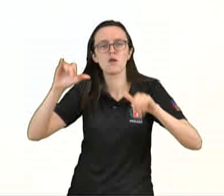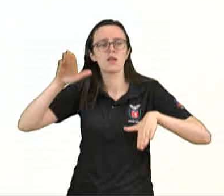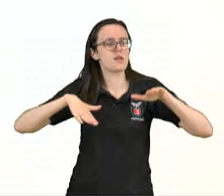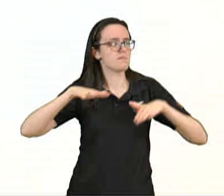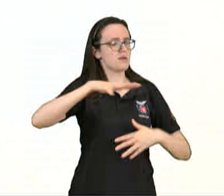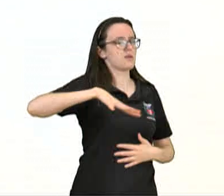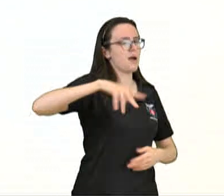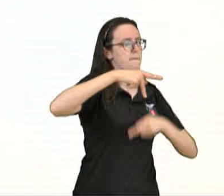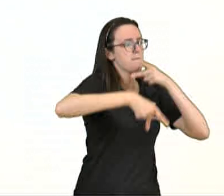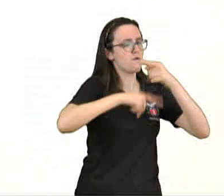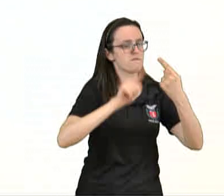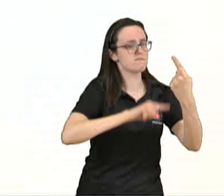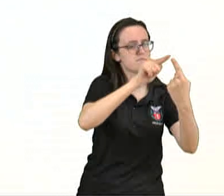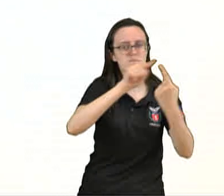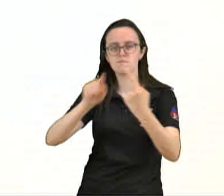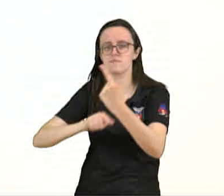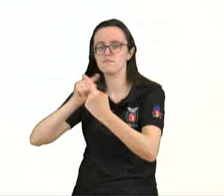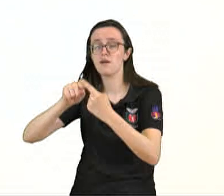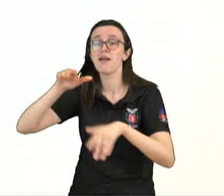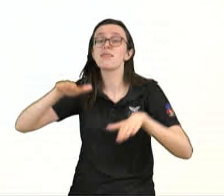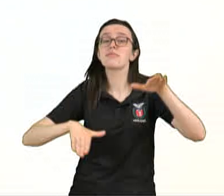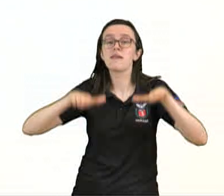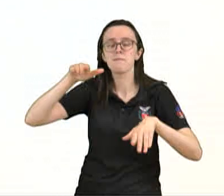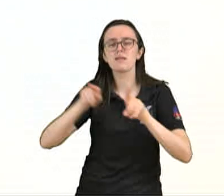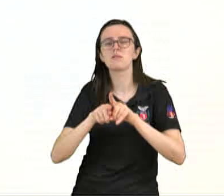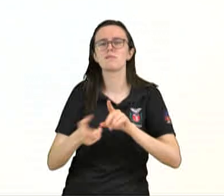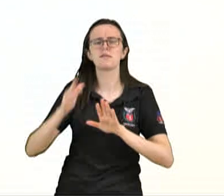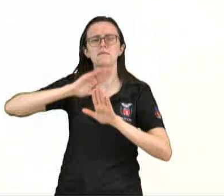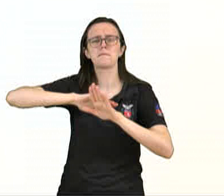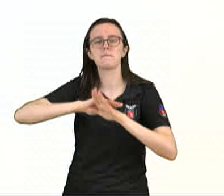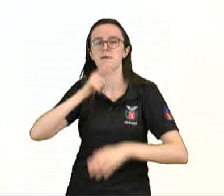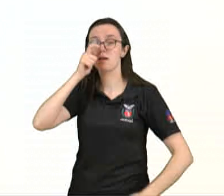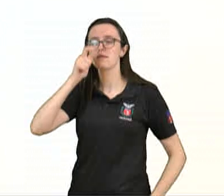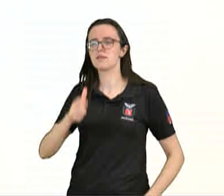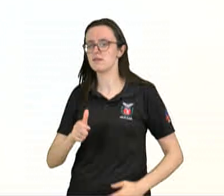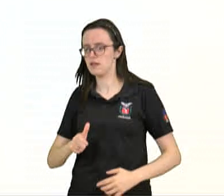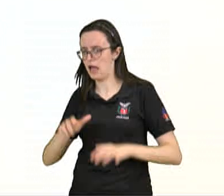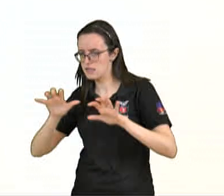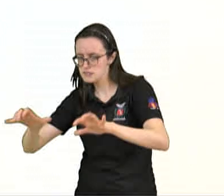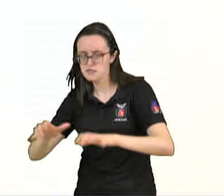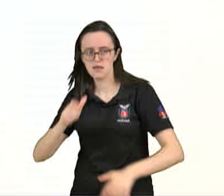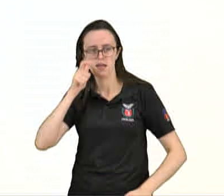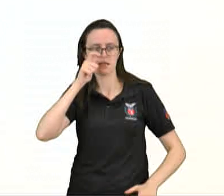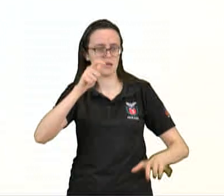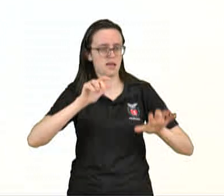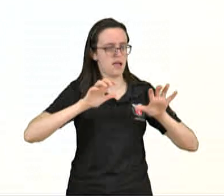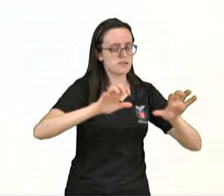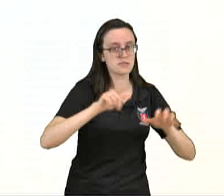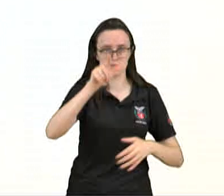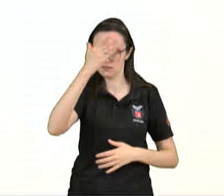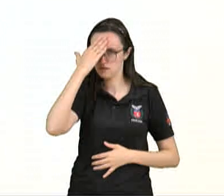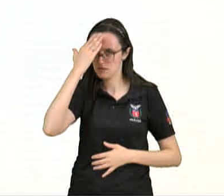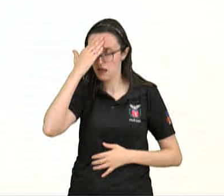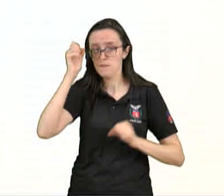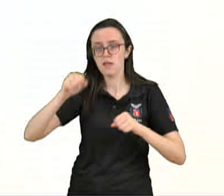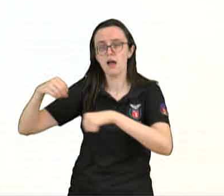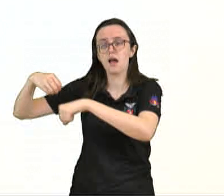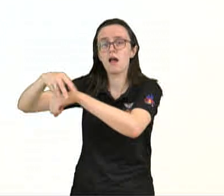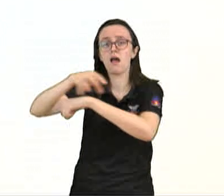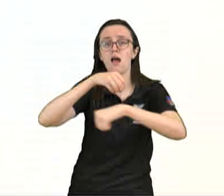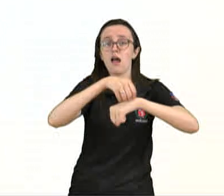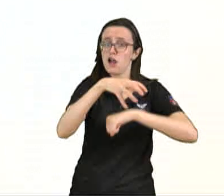que ela se destina e do interesse do veículo que a está divulgando, pode ser passada para o leitor de